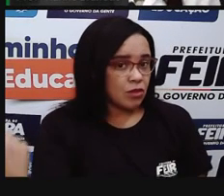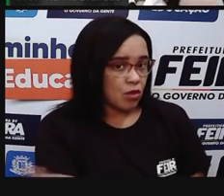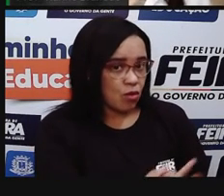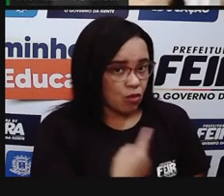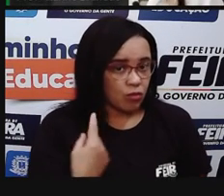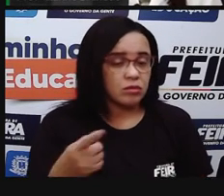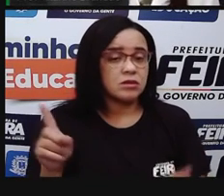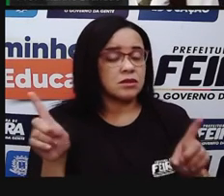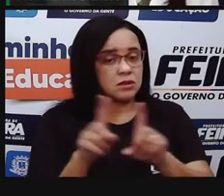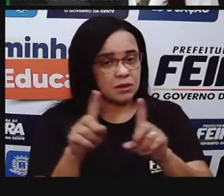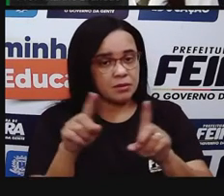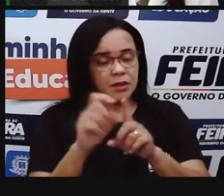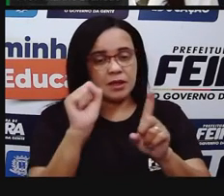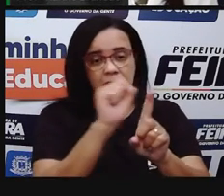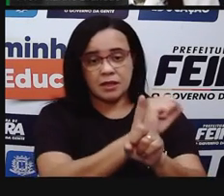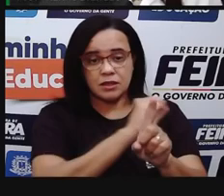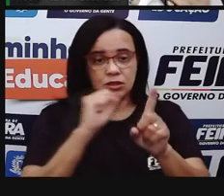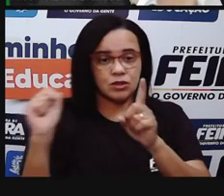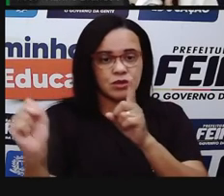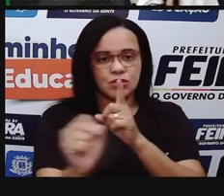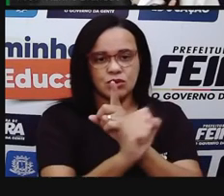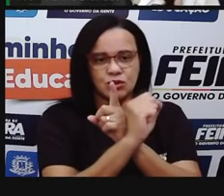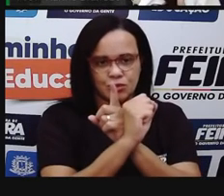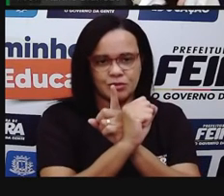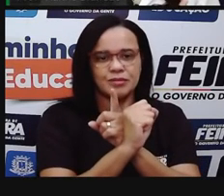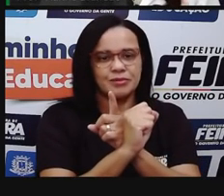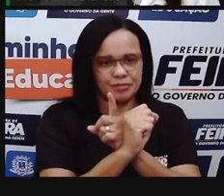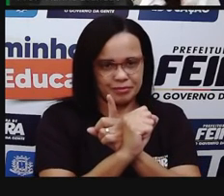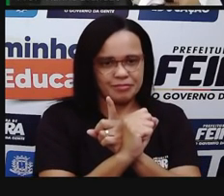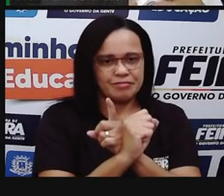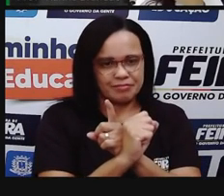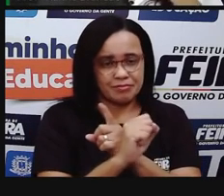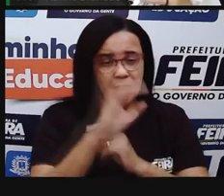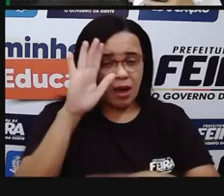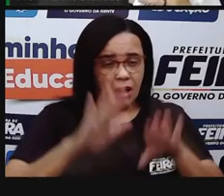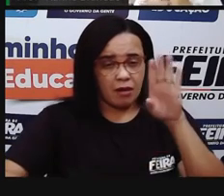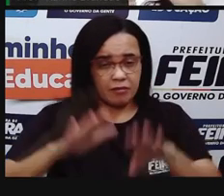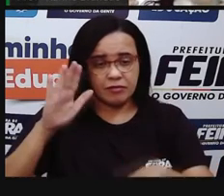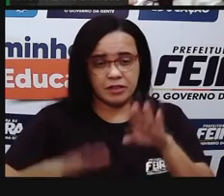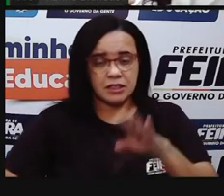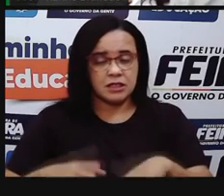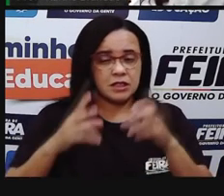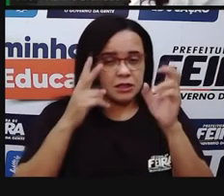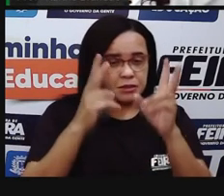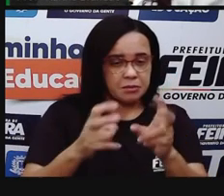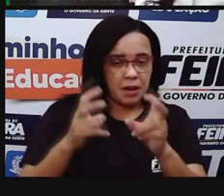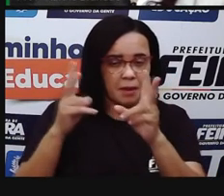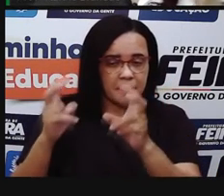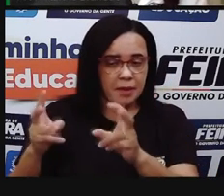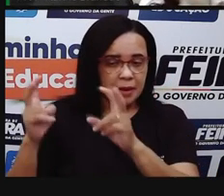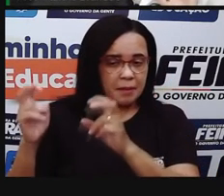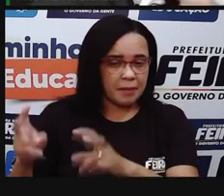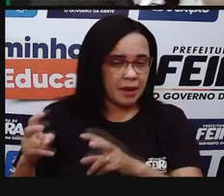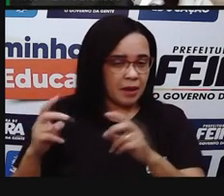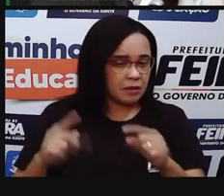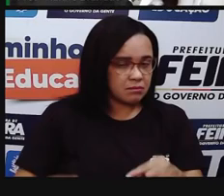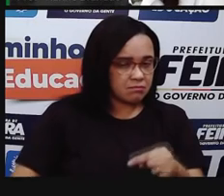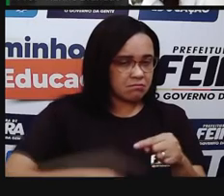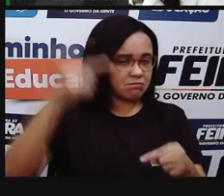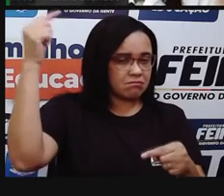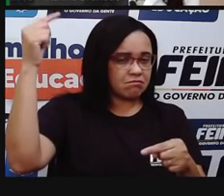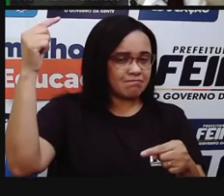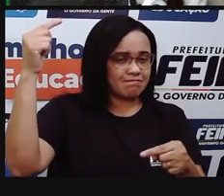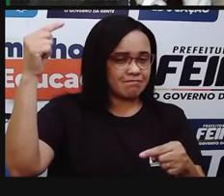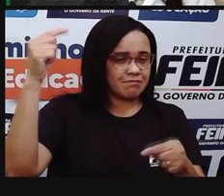nós fizéssemos parte da natureza. Muitas vezes a gente se acha nós e a natureza, como se a natureza fosse